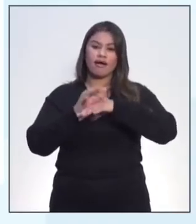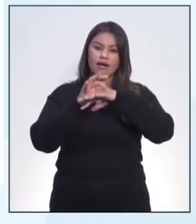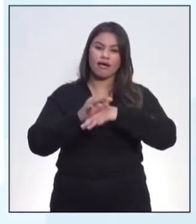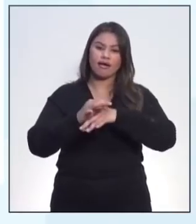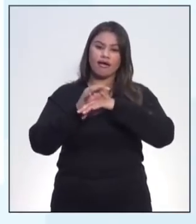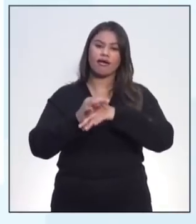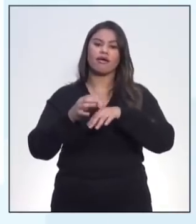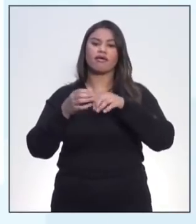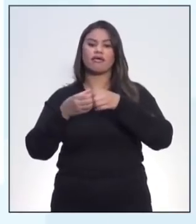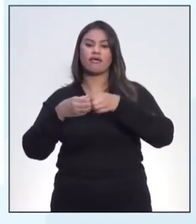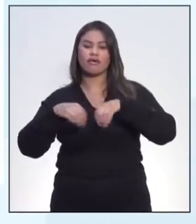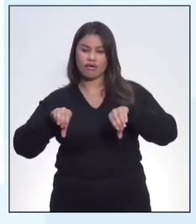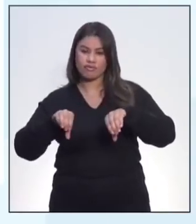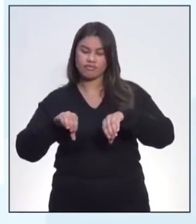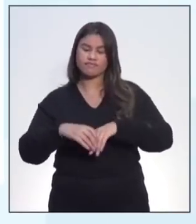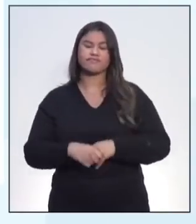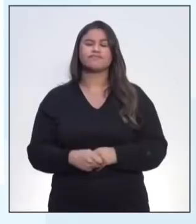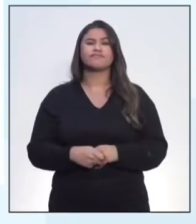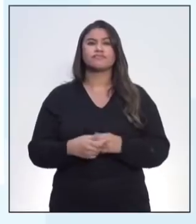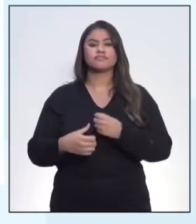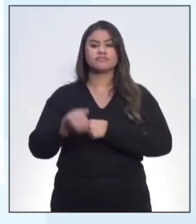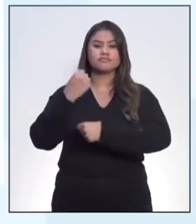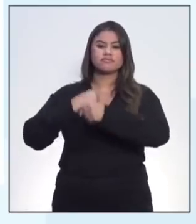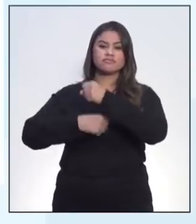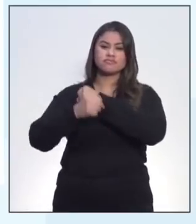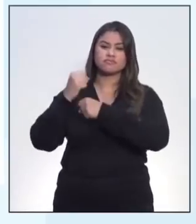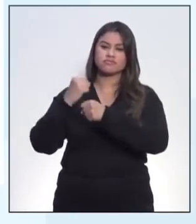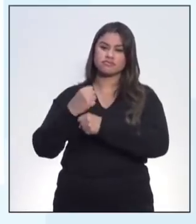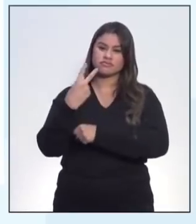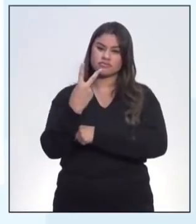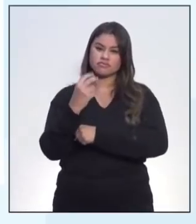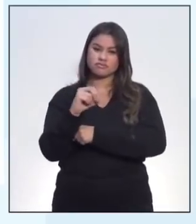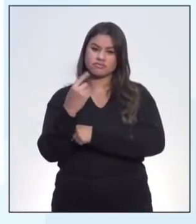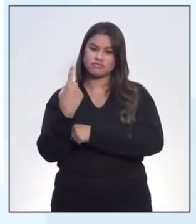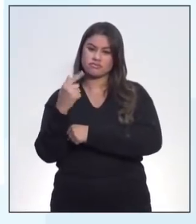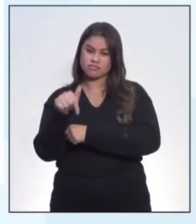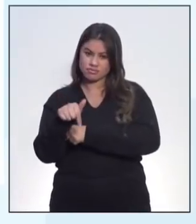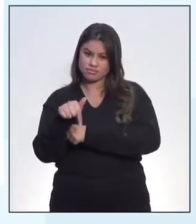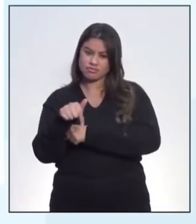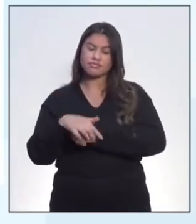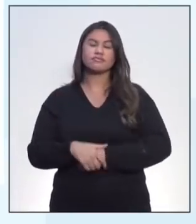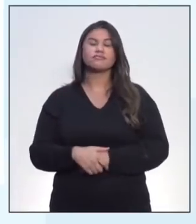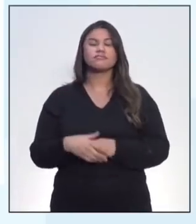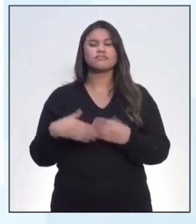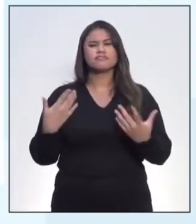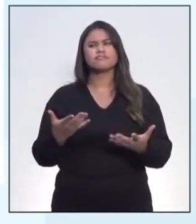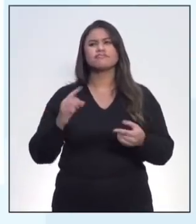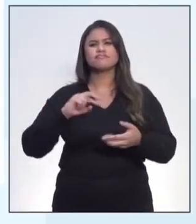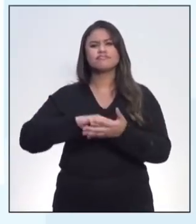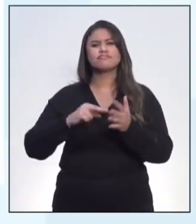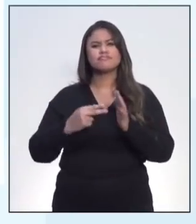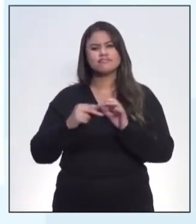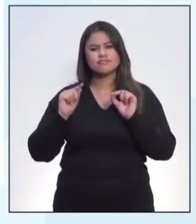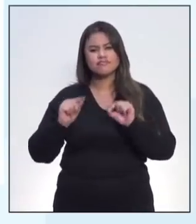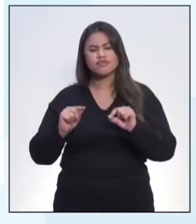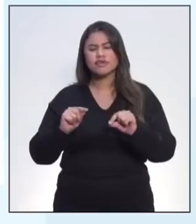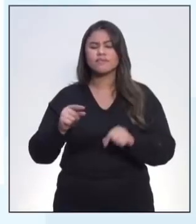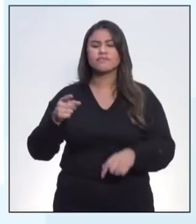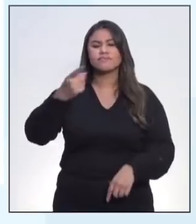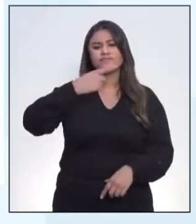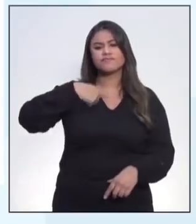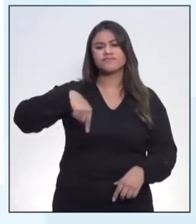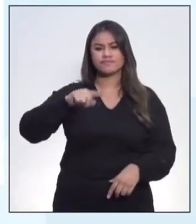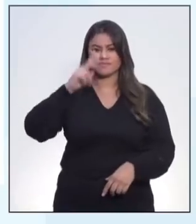2017. Ou seja, quanto nós, brasileiros, consumimos de carne bovina, de carne